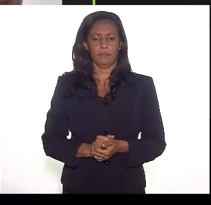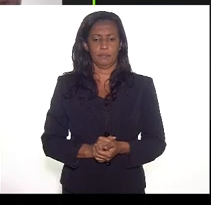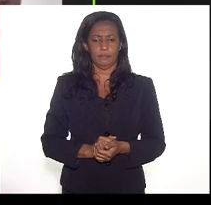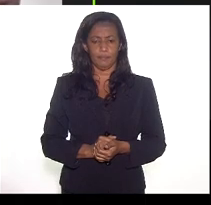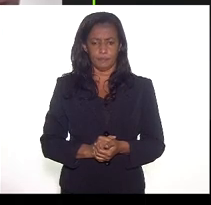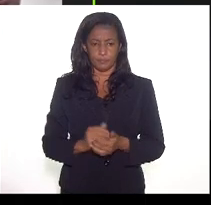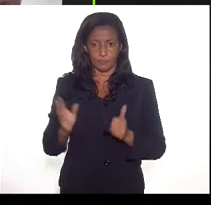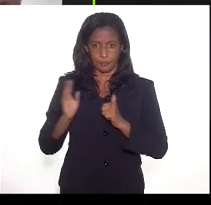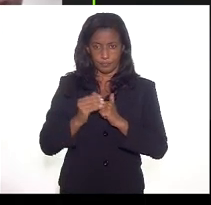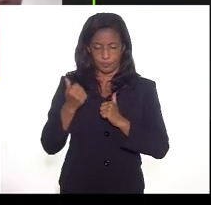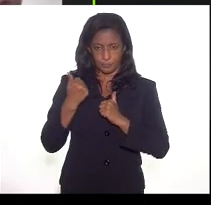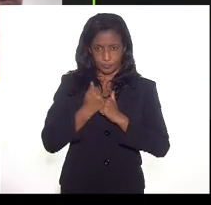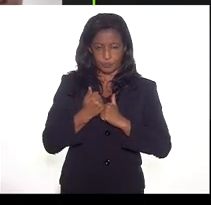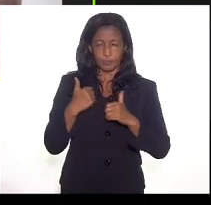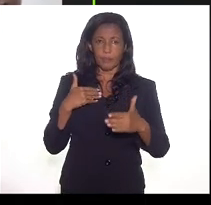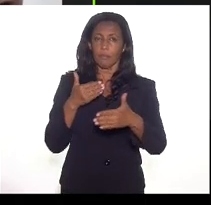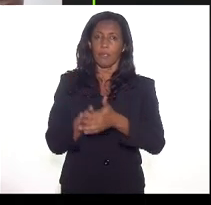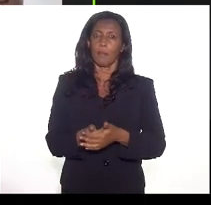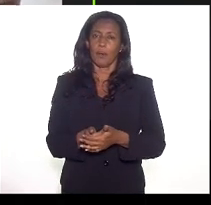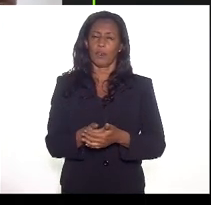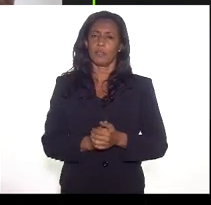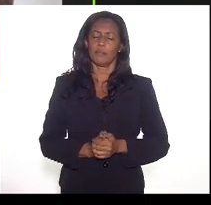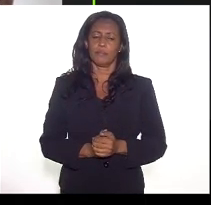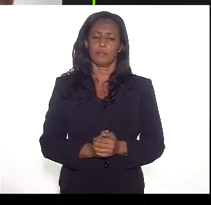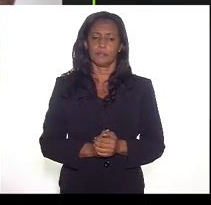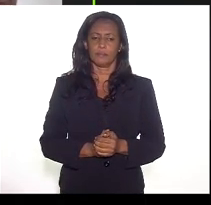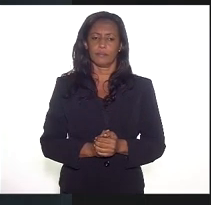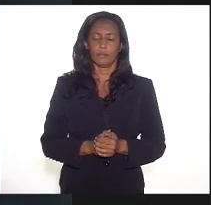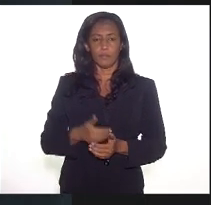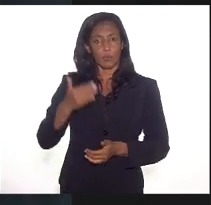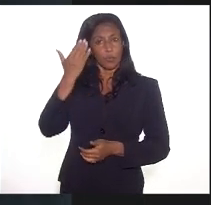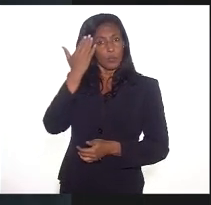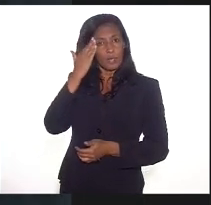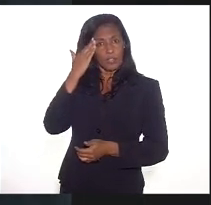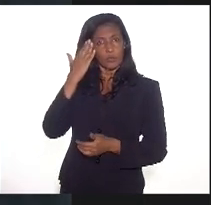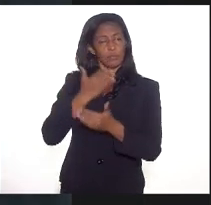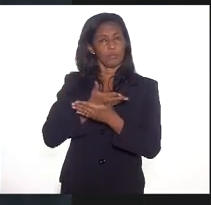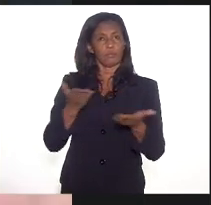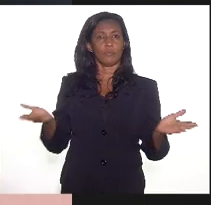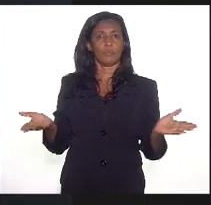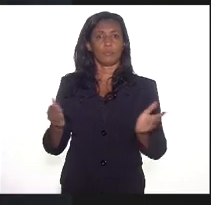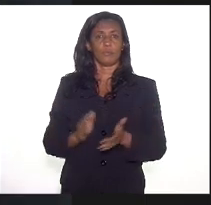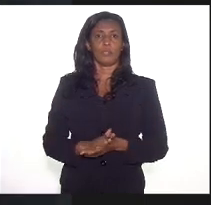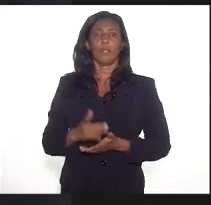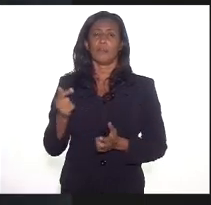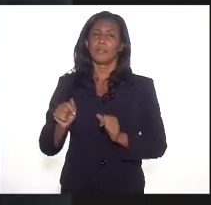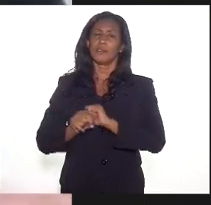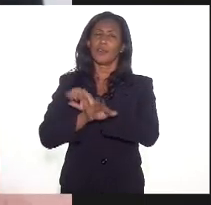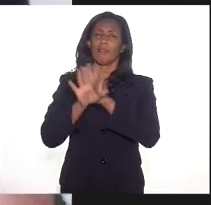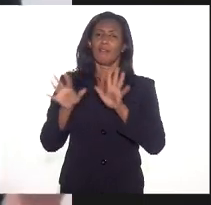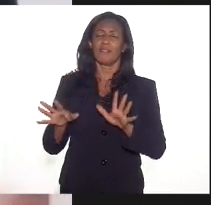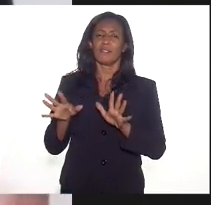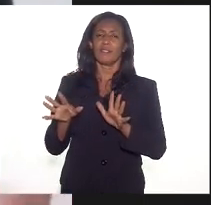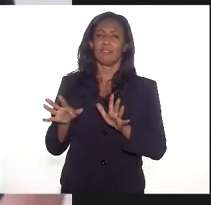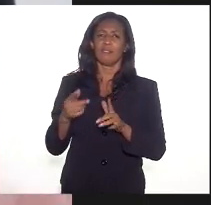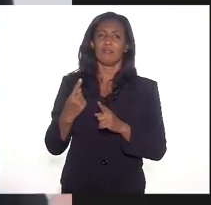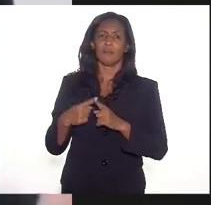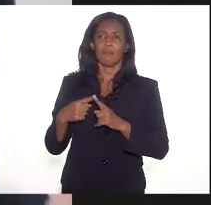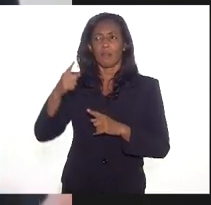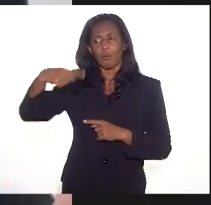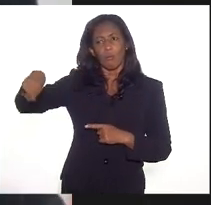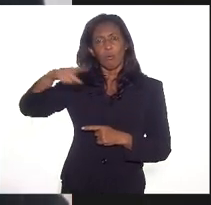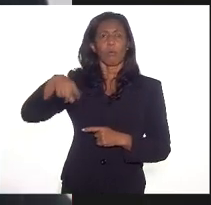chegamos num substitutivo muito próximo do entendimento de todos. Então, tem que esclarecer o destaque para os deputados entenderem o